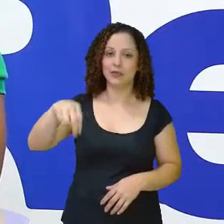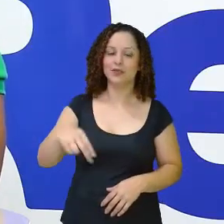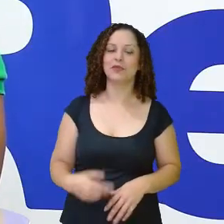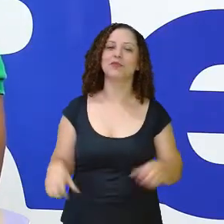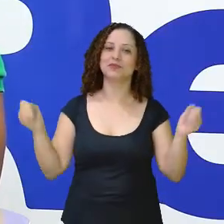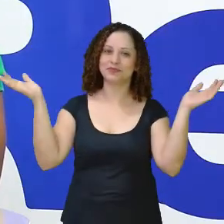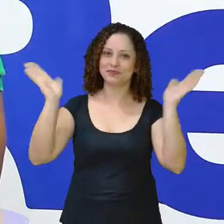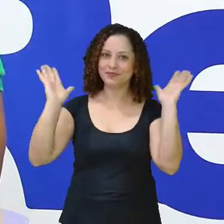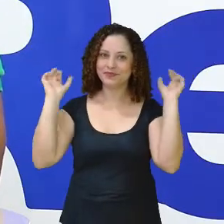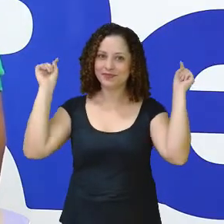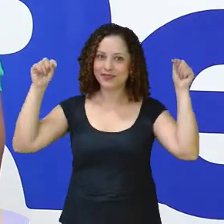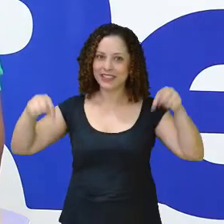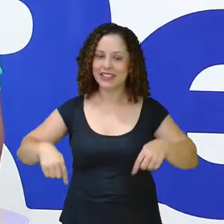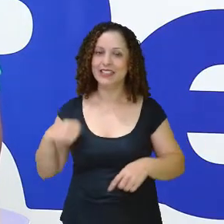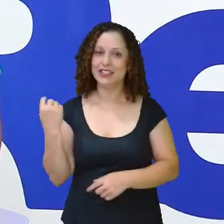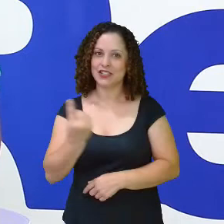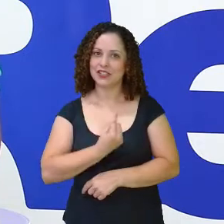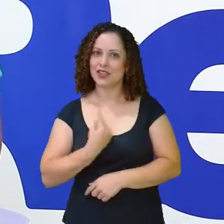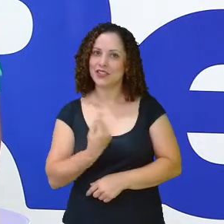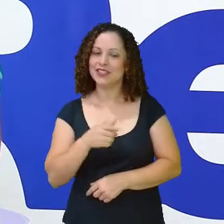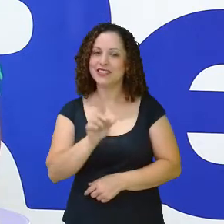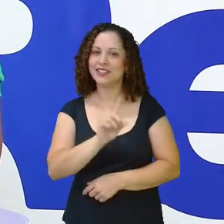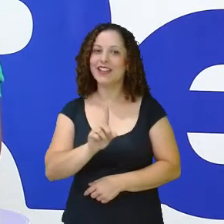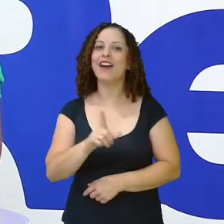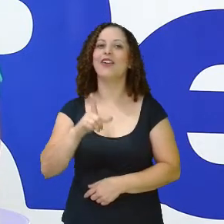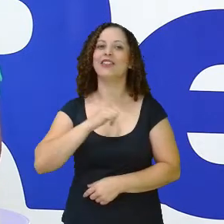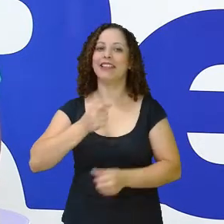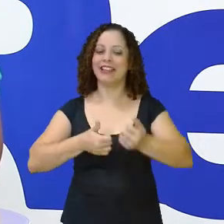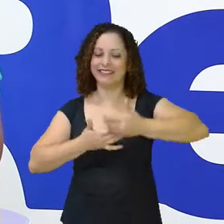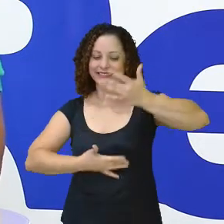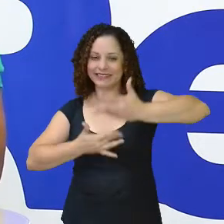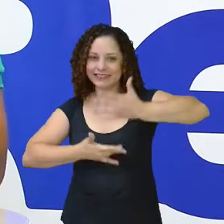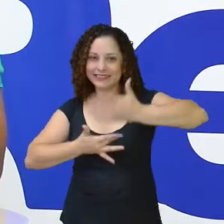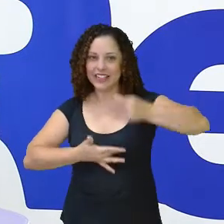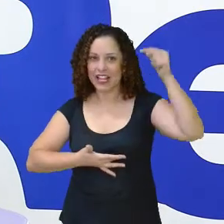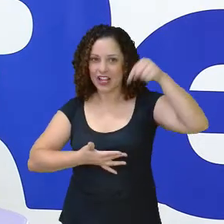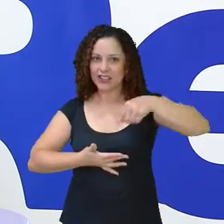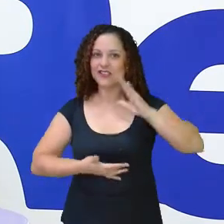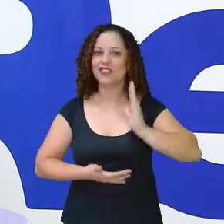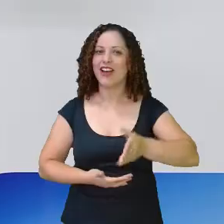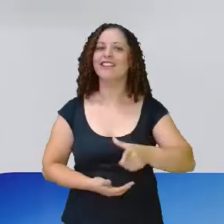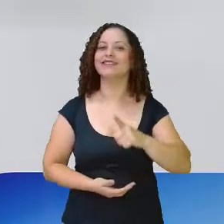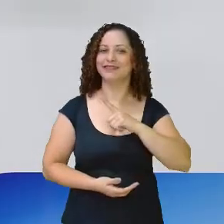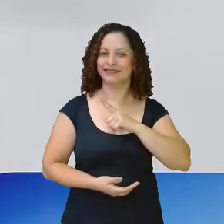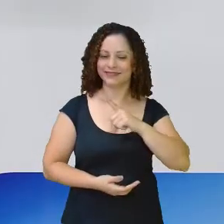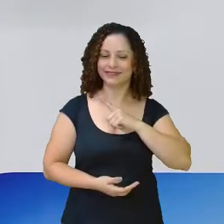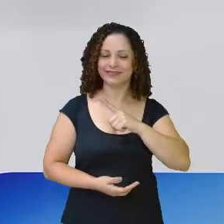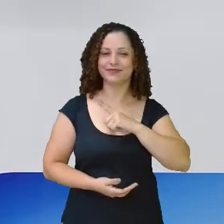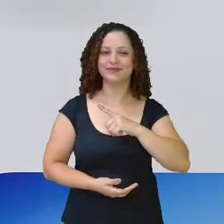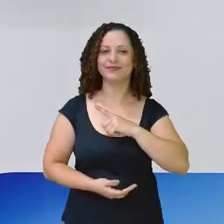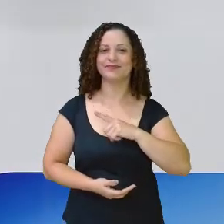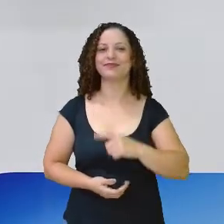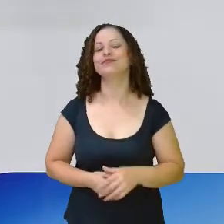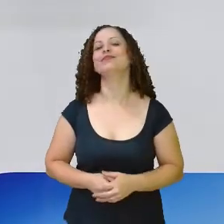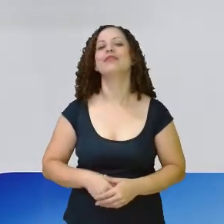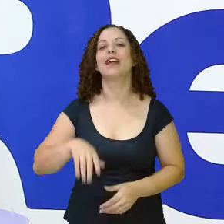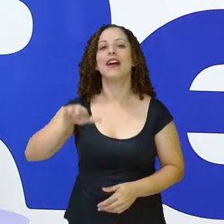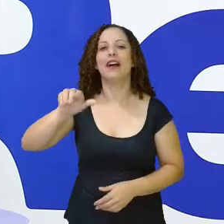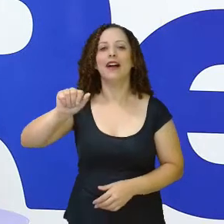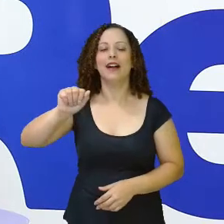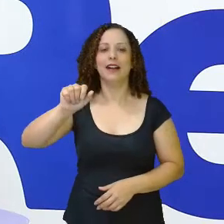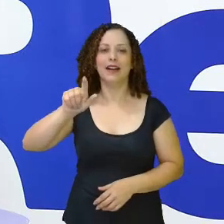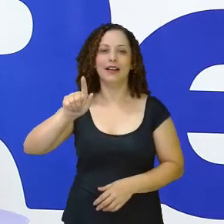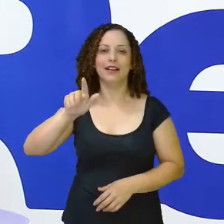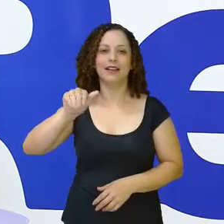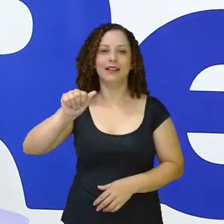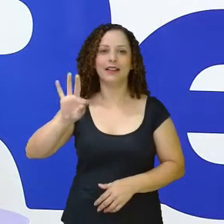por aqui e não estamos sozinhos, não. Ainda bem, né? Tem gente aqui com a gente. Ah, eu gosto é assim também. A Agatha já está dando